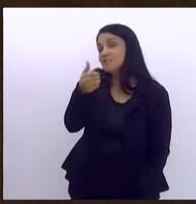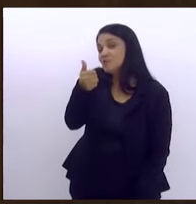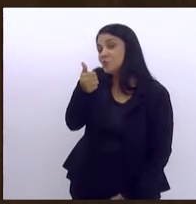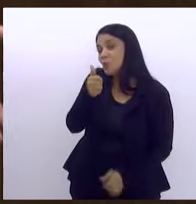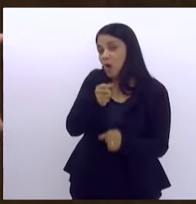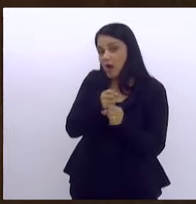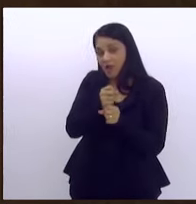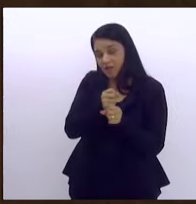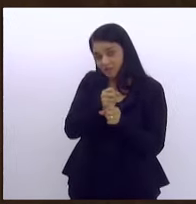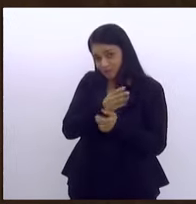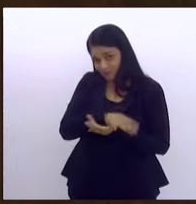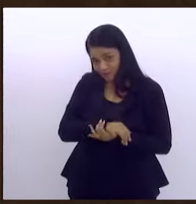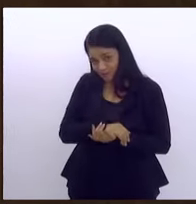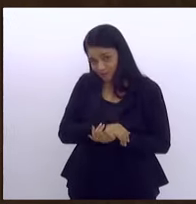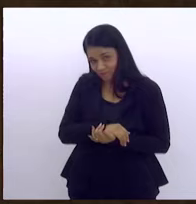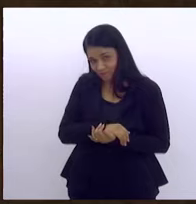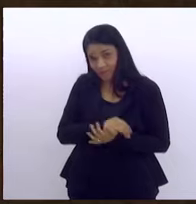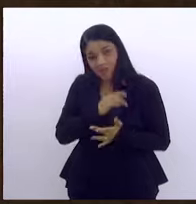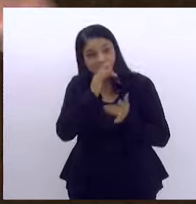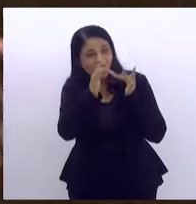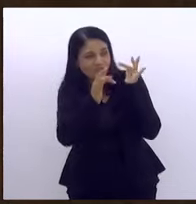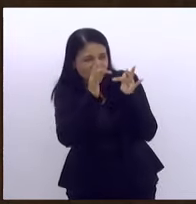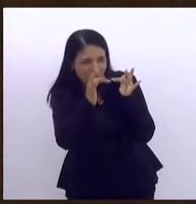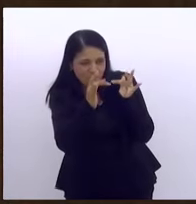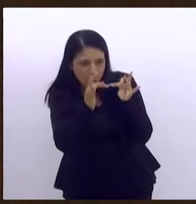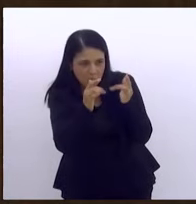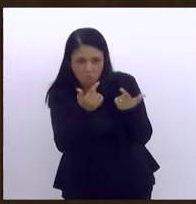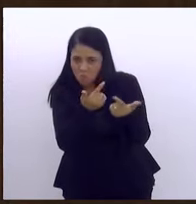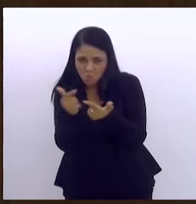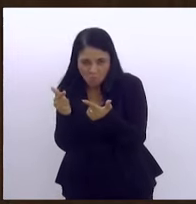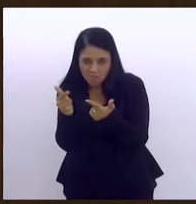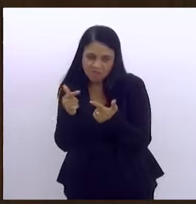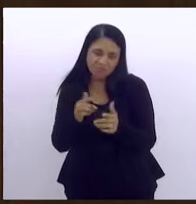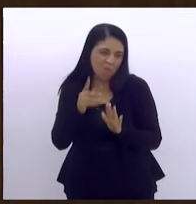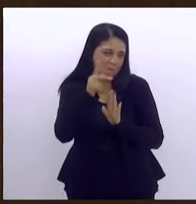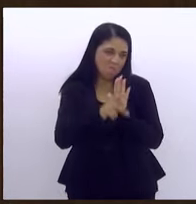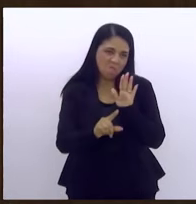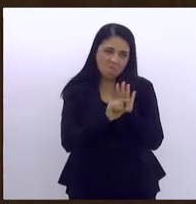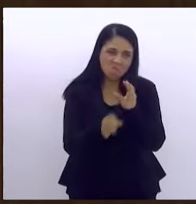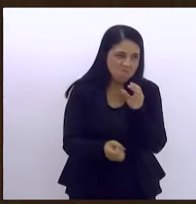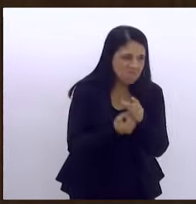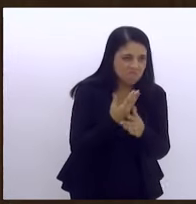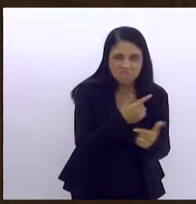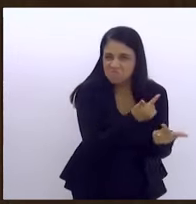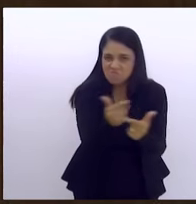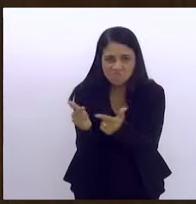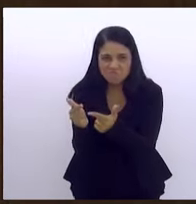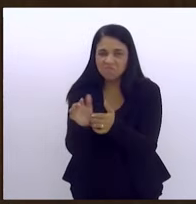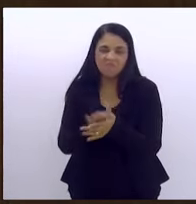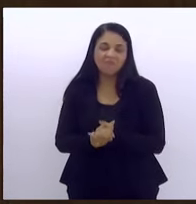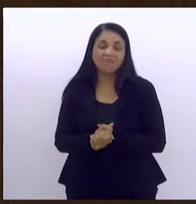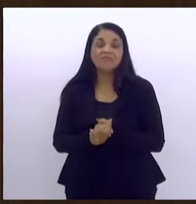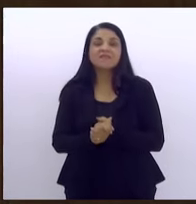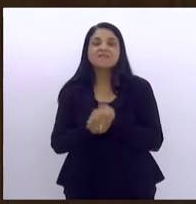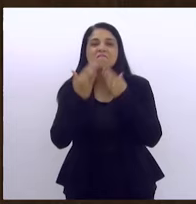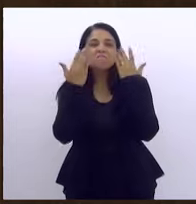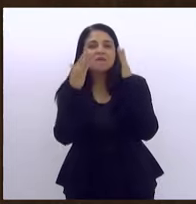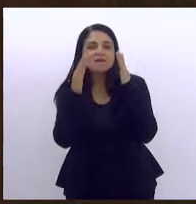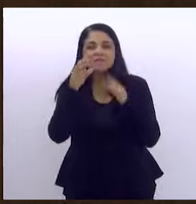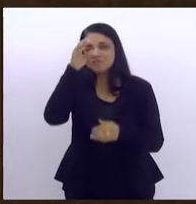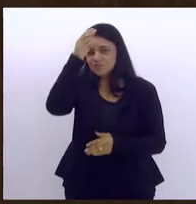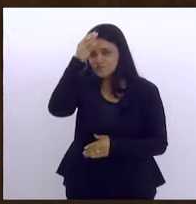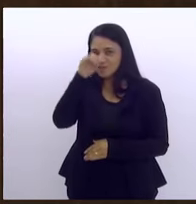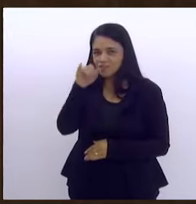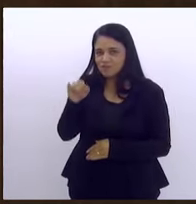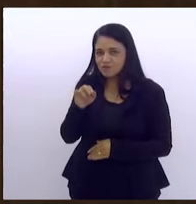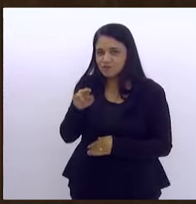Porque quem não namora não vai fazer um projeto de lei desse, não é? Então, parabéns, Tia Ju, e